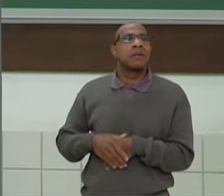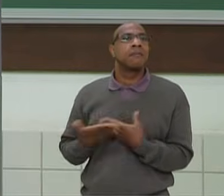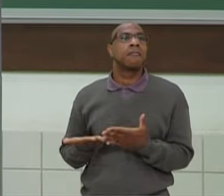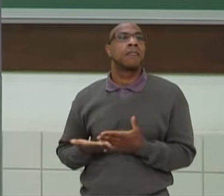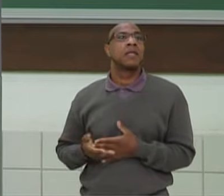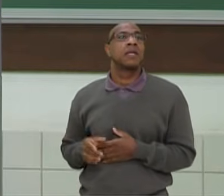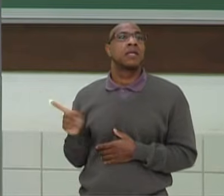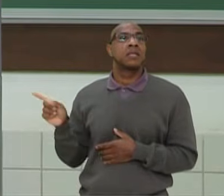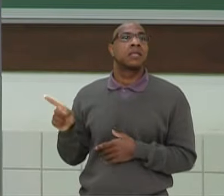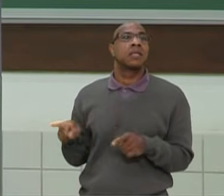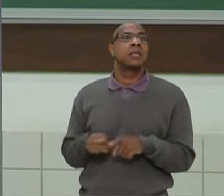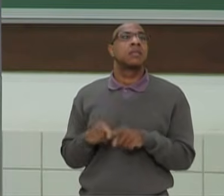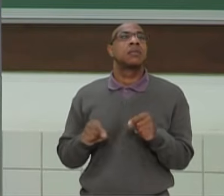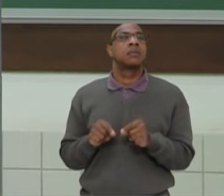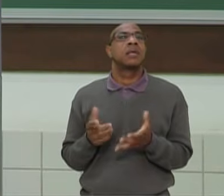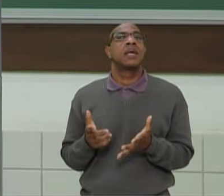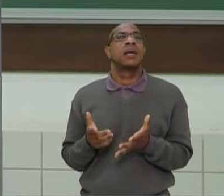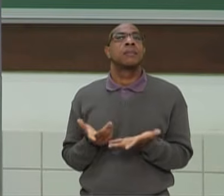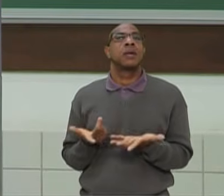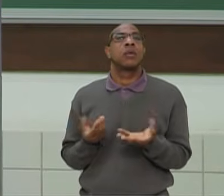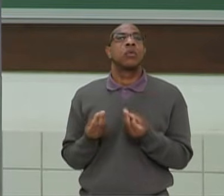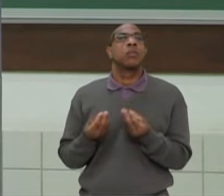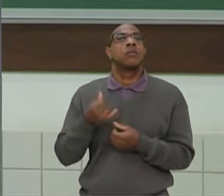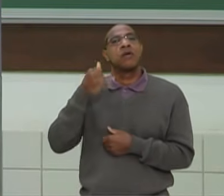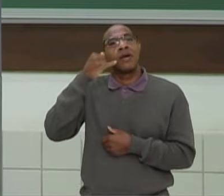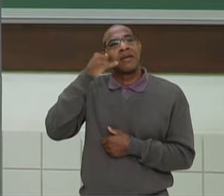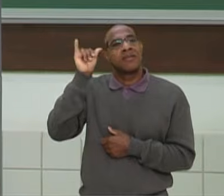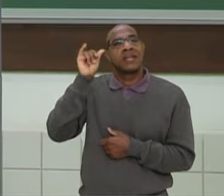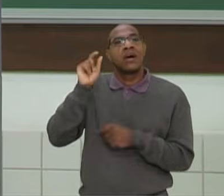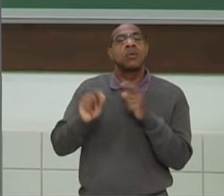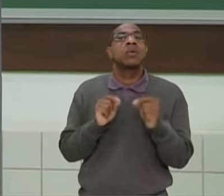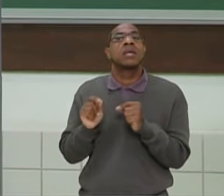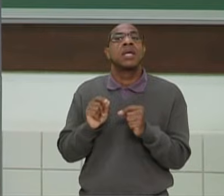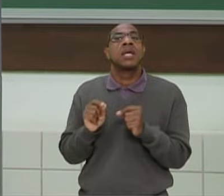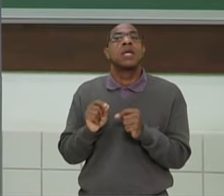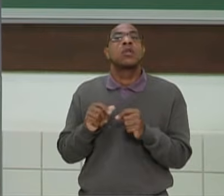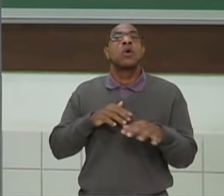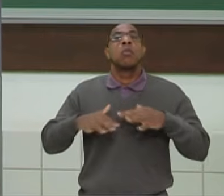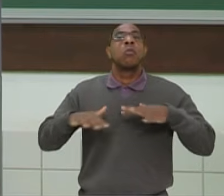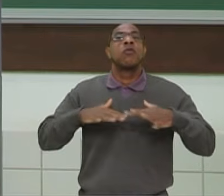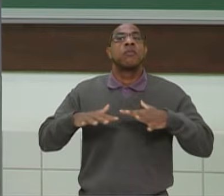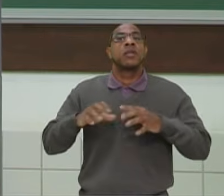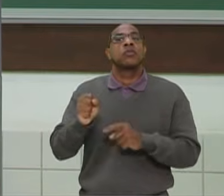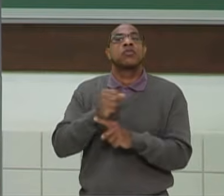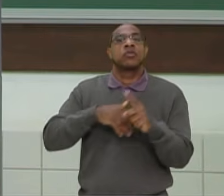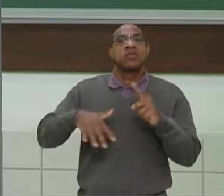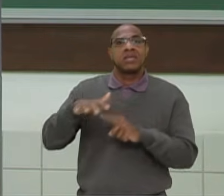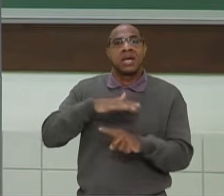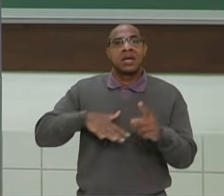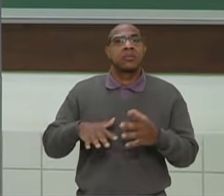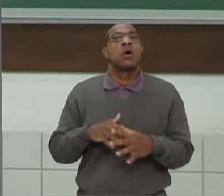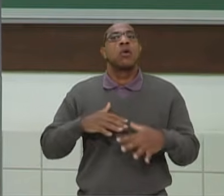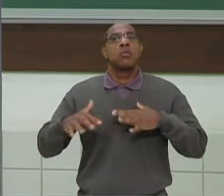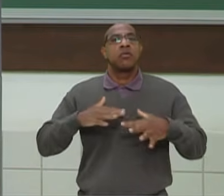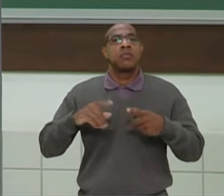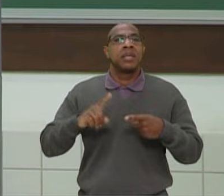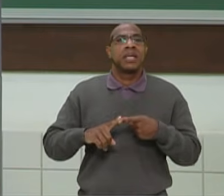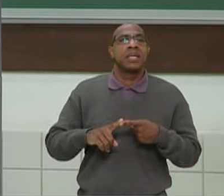coloca como formas de combate todos os movimentos sociais pelas minorias, né? Movimento negro,